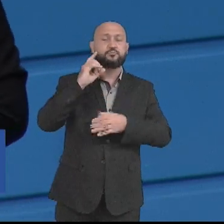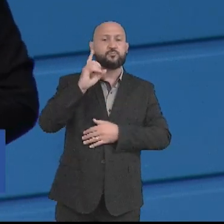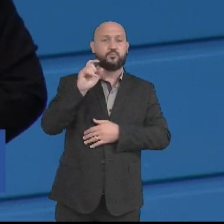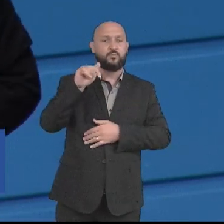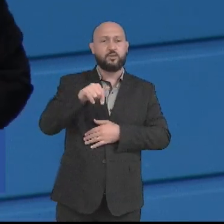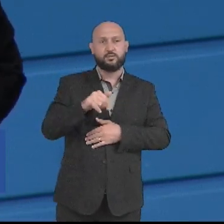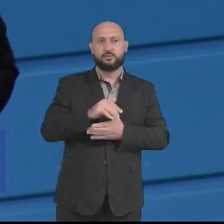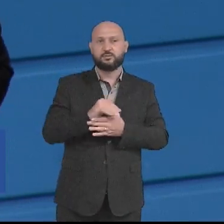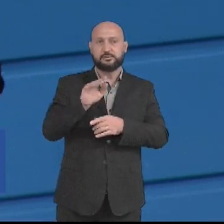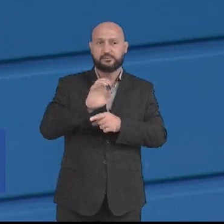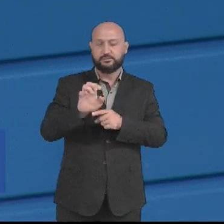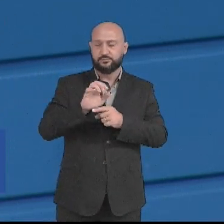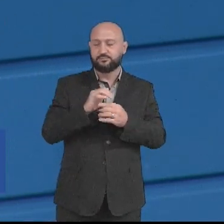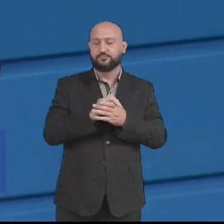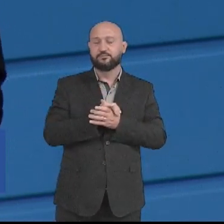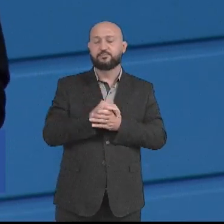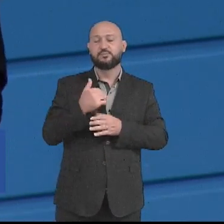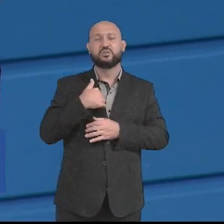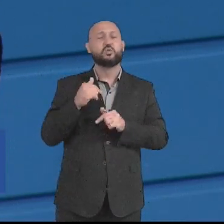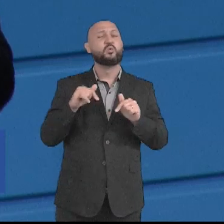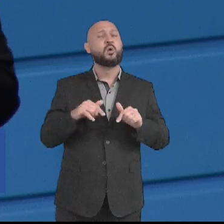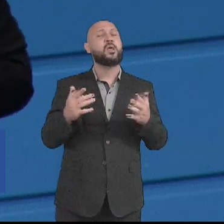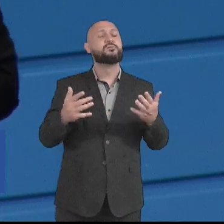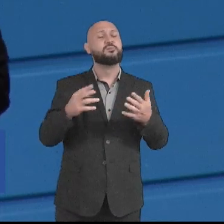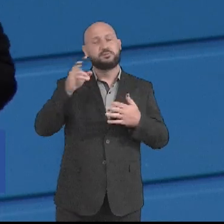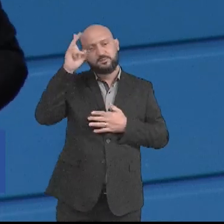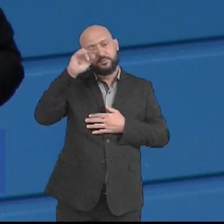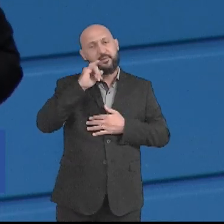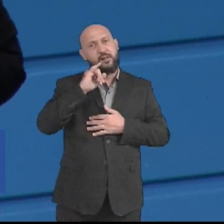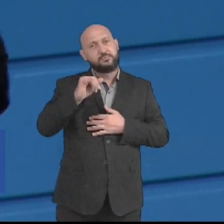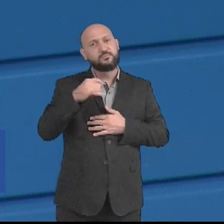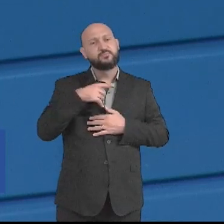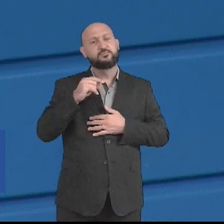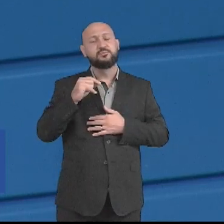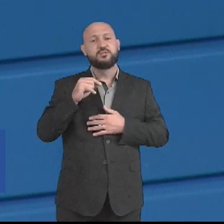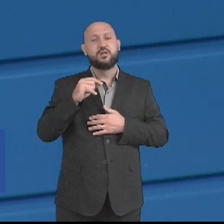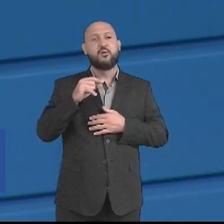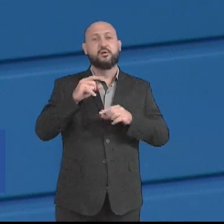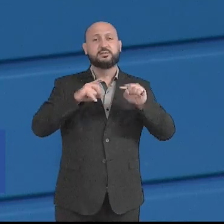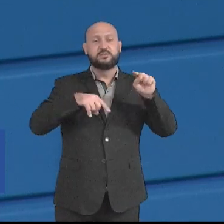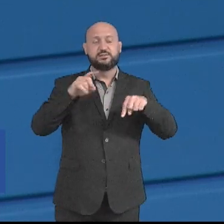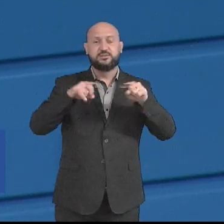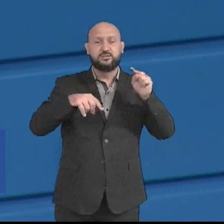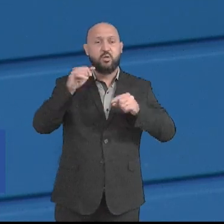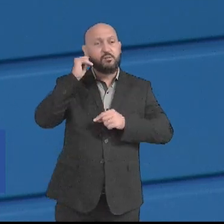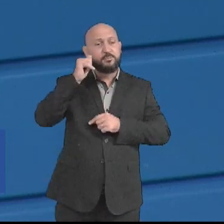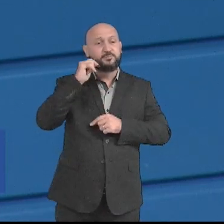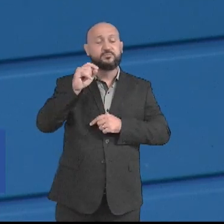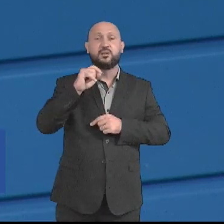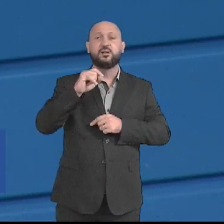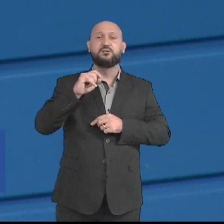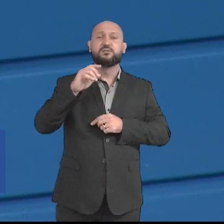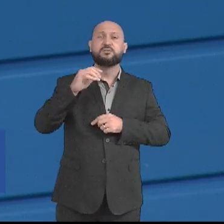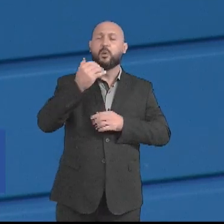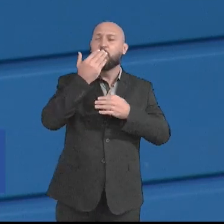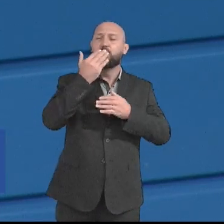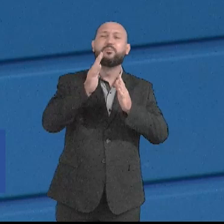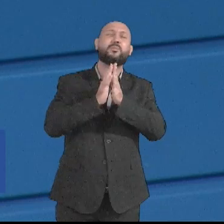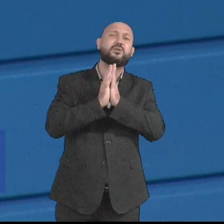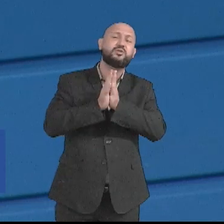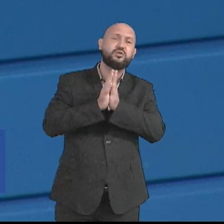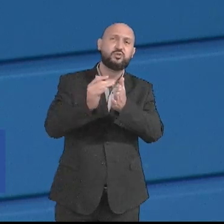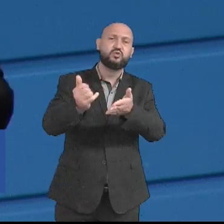nesse parlamento estadual. E eu tenho aqui, para reforçar ainda mais essa estatística, que são mulheres que estão gritando por